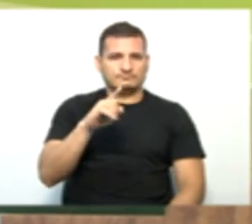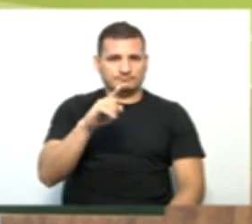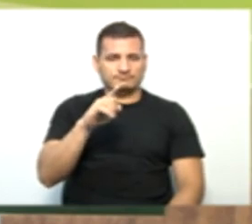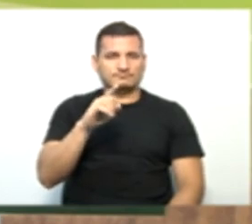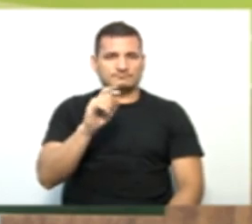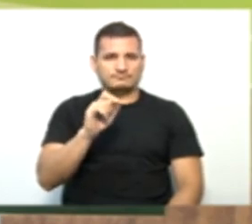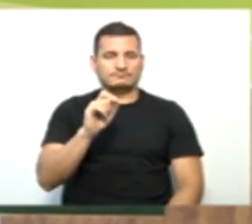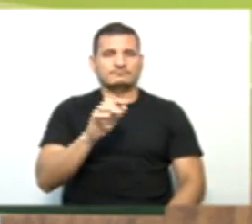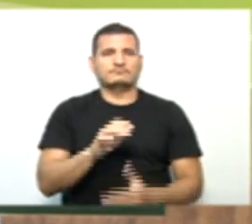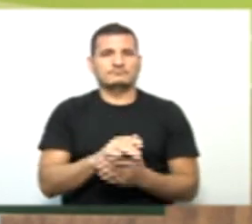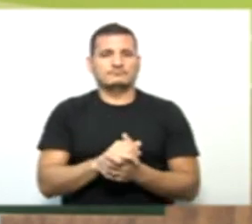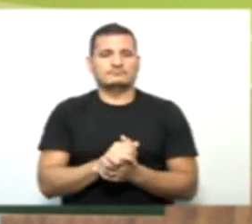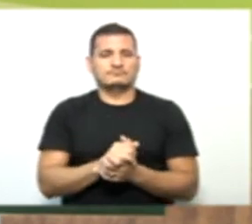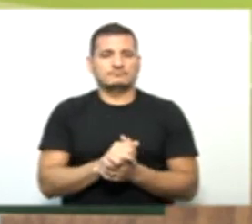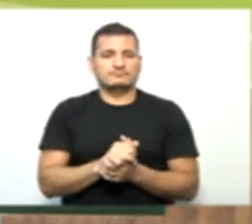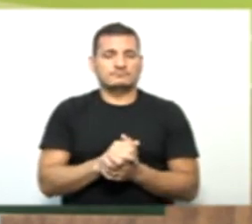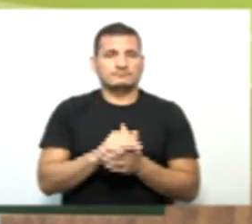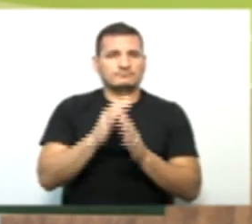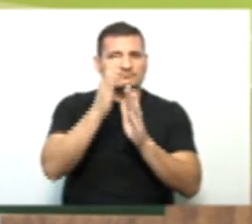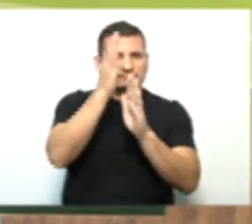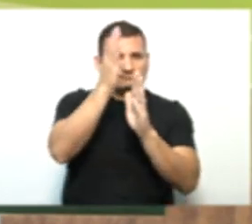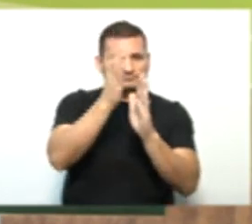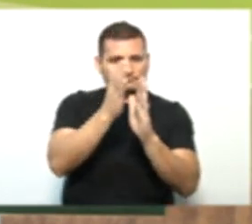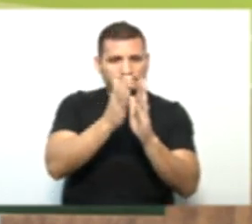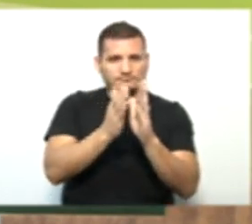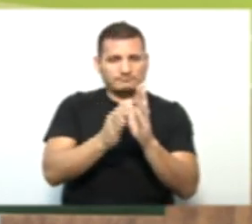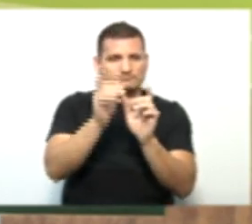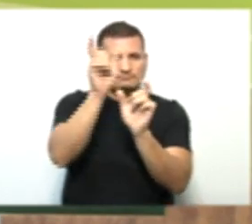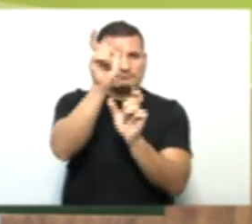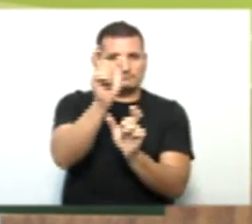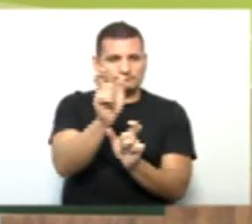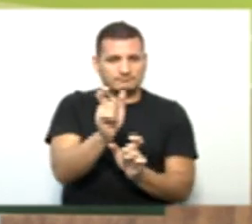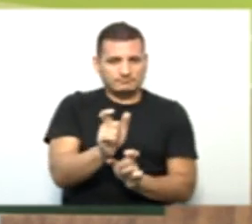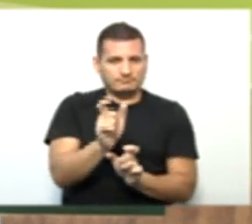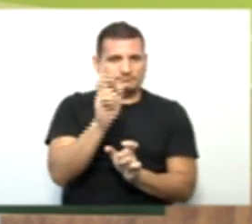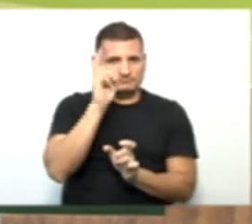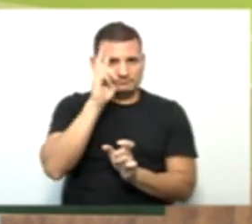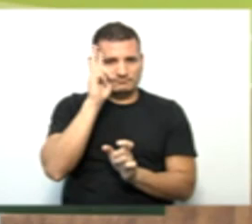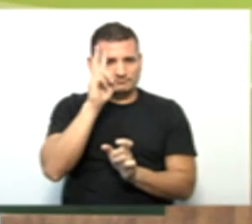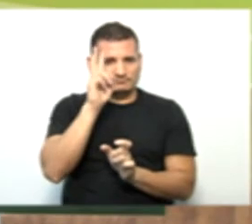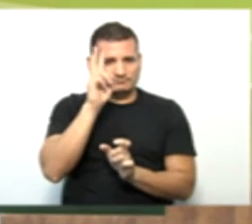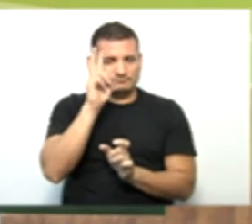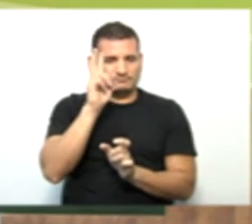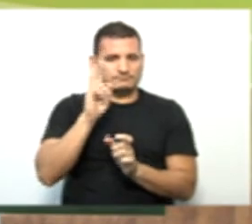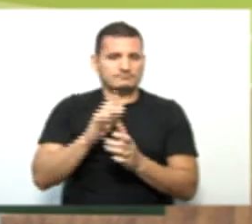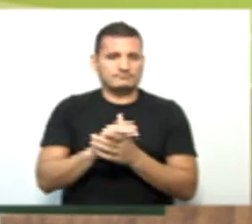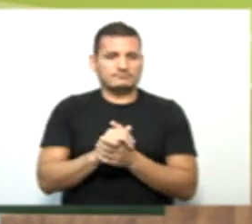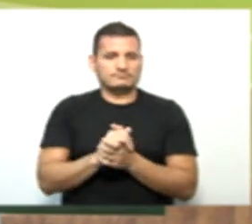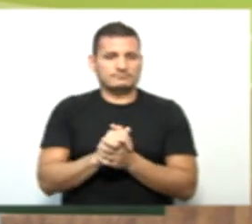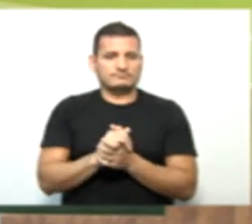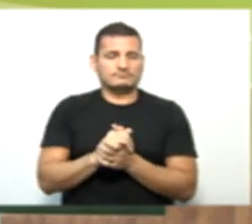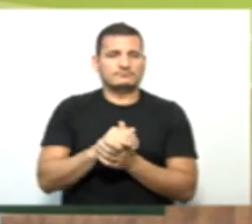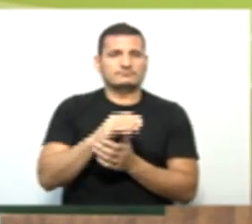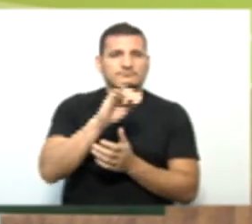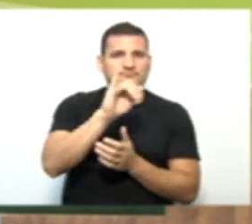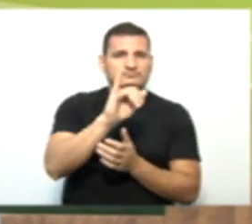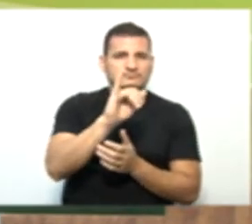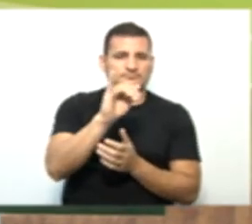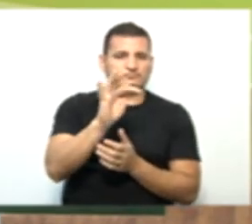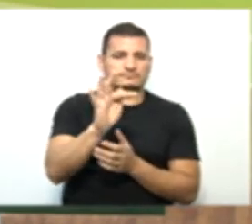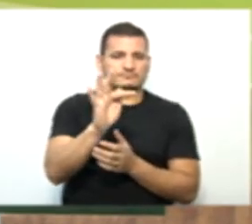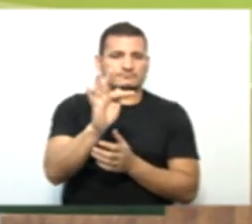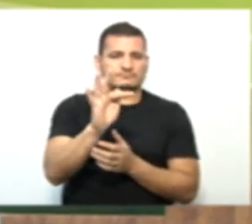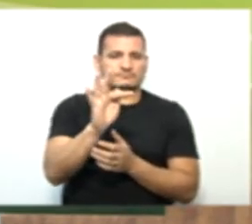gente está escrevendo os comandos numa mesma linha. A partir do momento que entra no if,